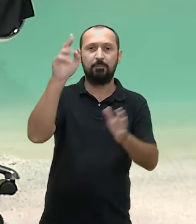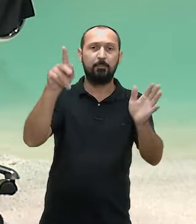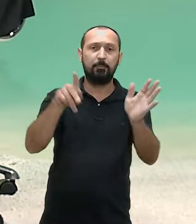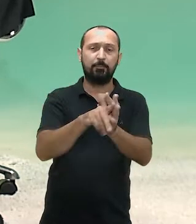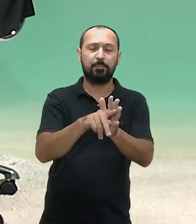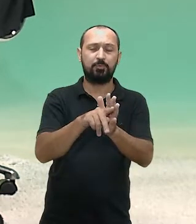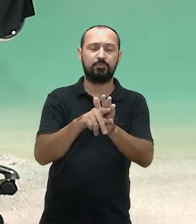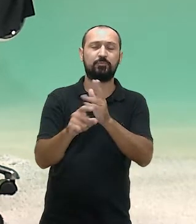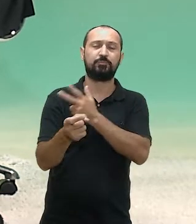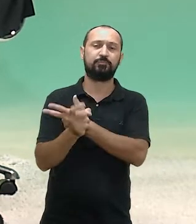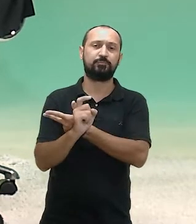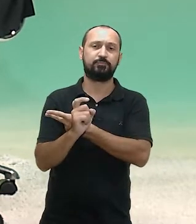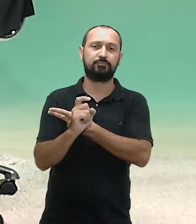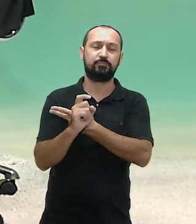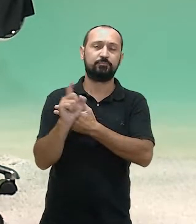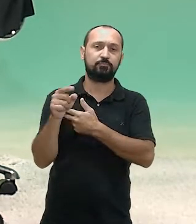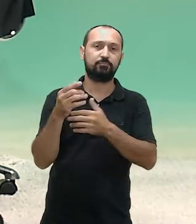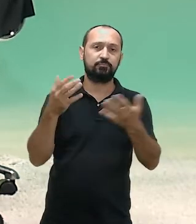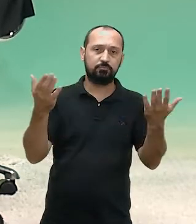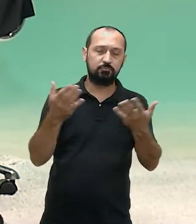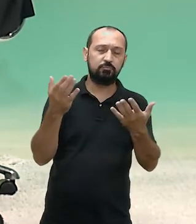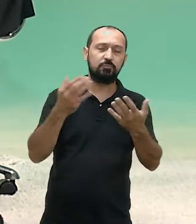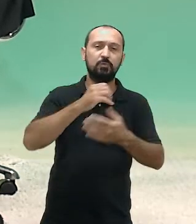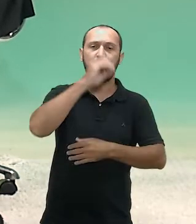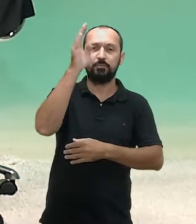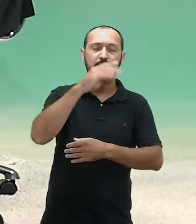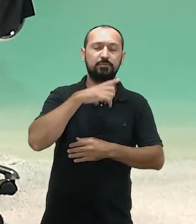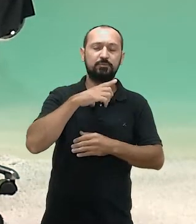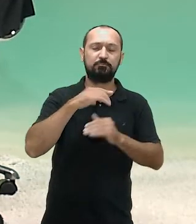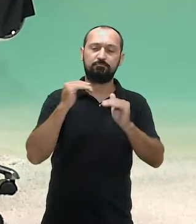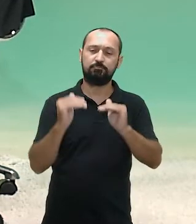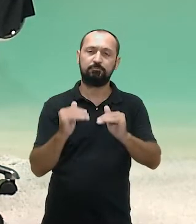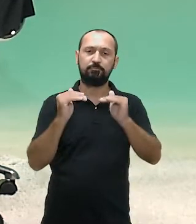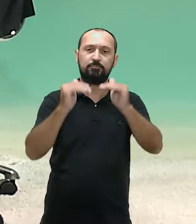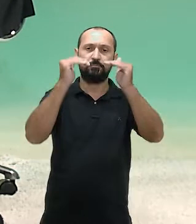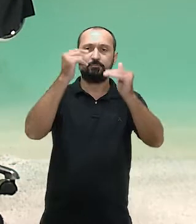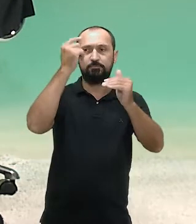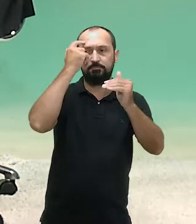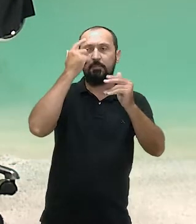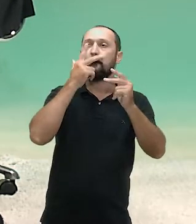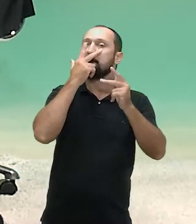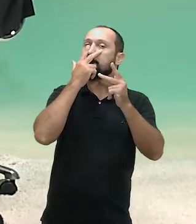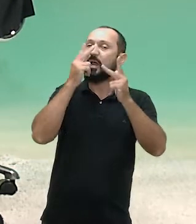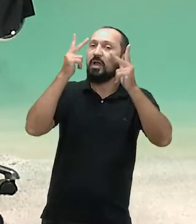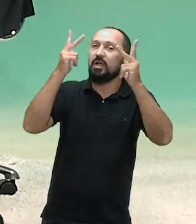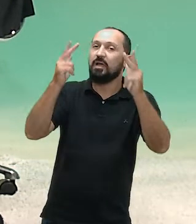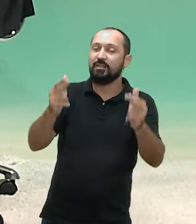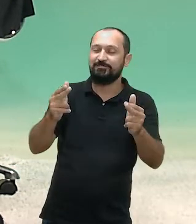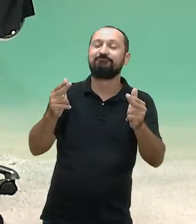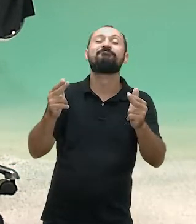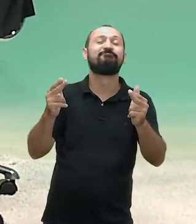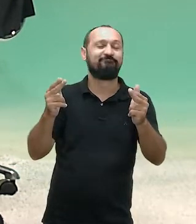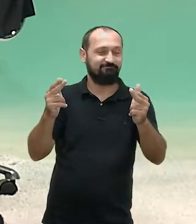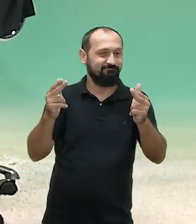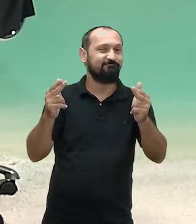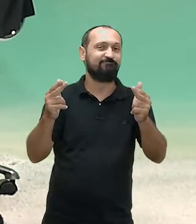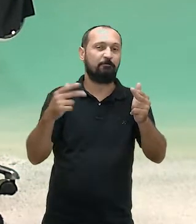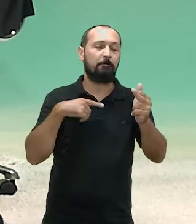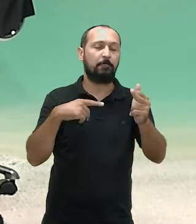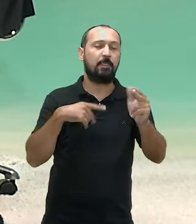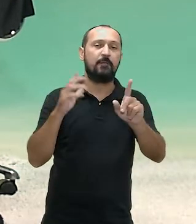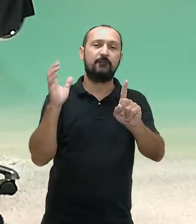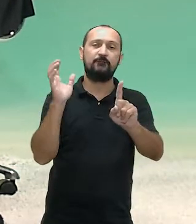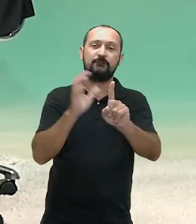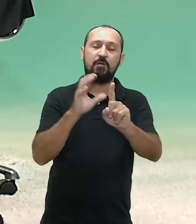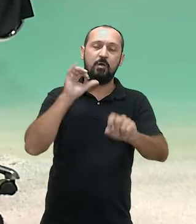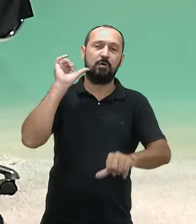Poder Executivo. No Brasil, a gente segue um cronograma, segue uma ideia parecida. Em relação à influência